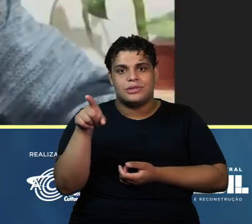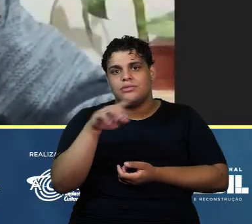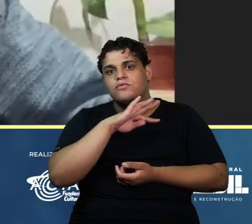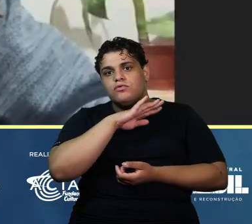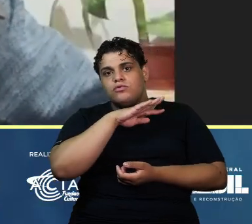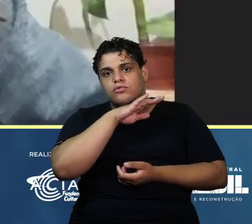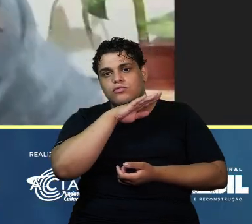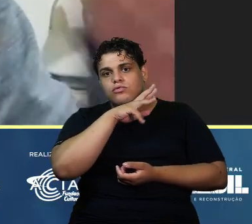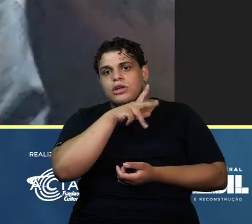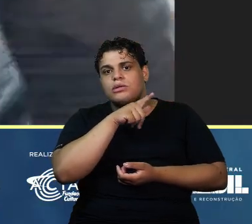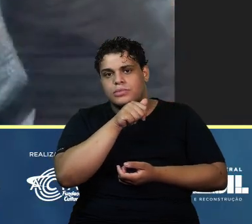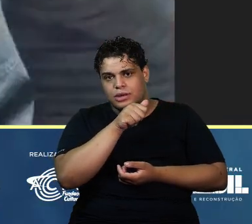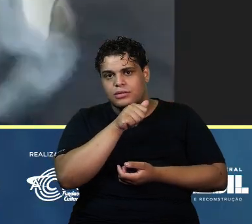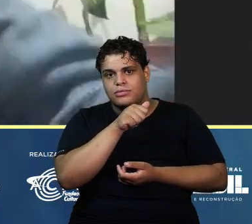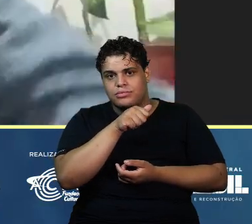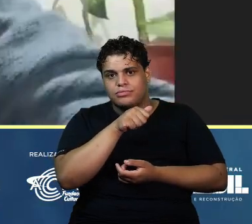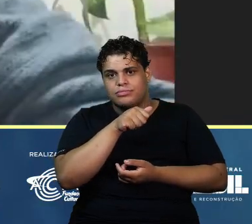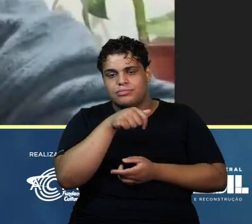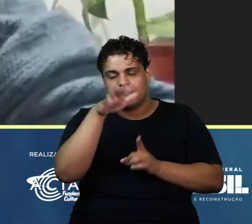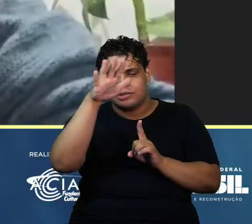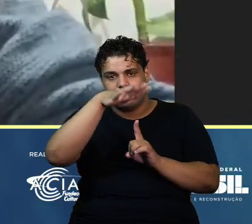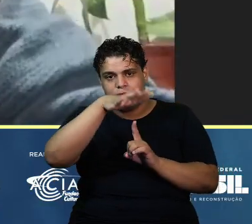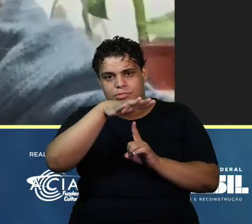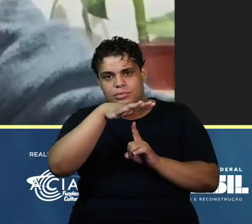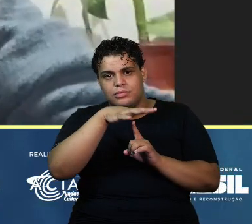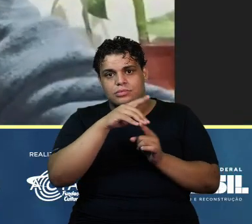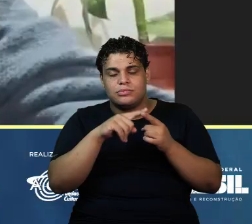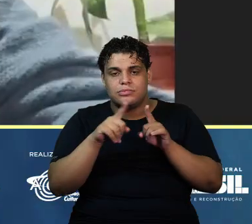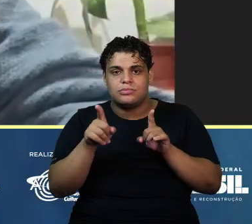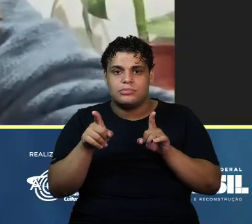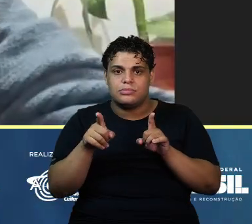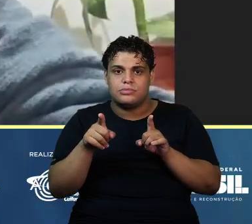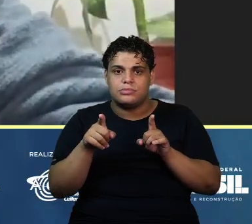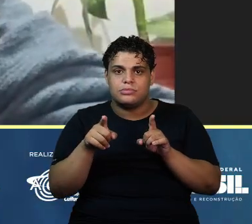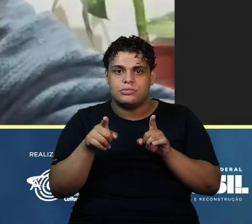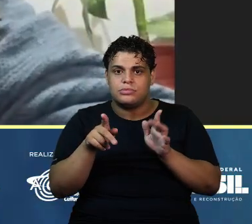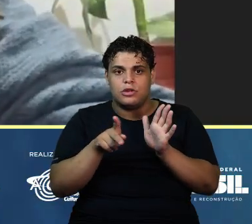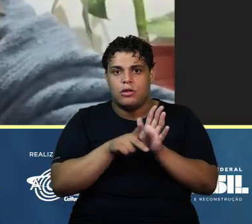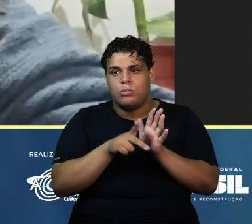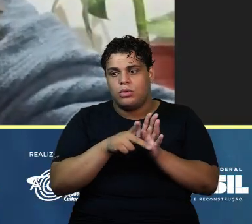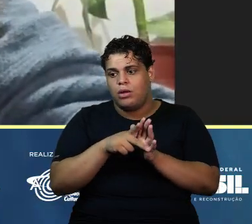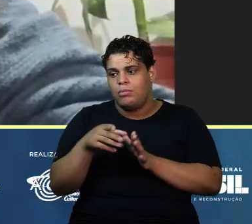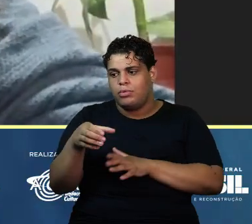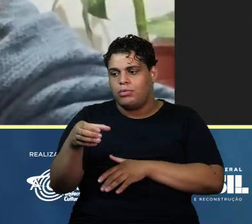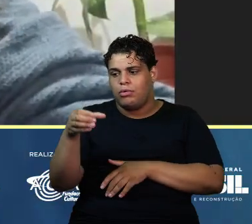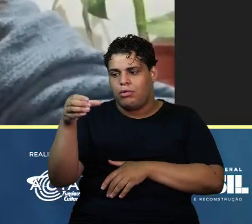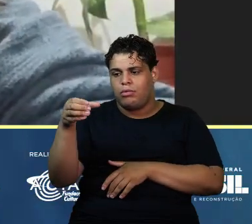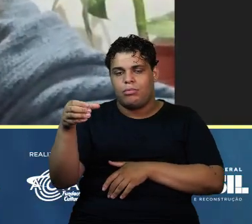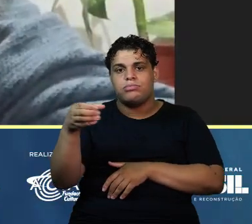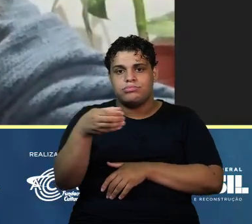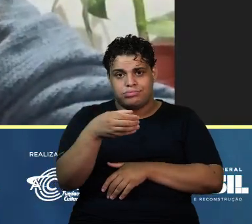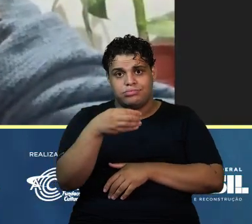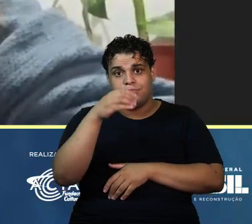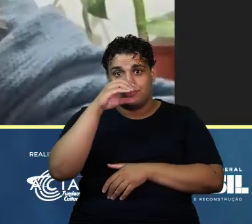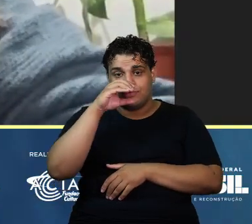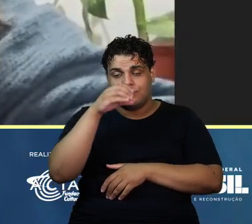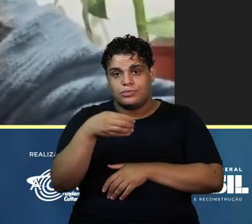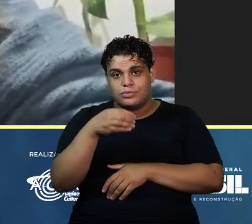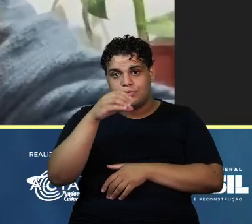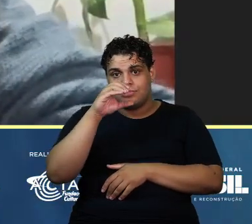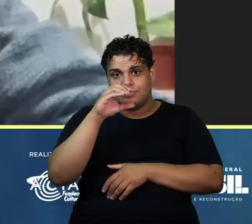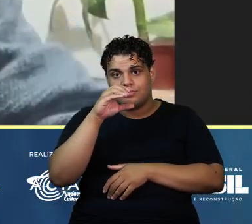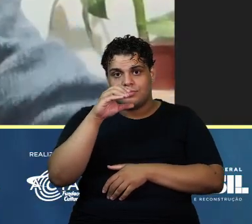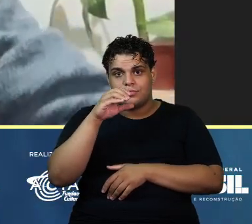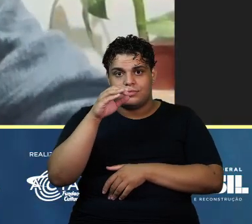animal, né? Que está sendo impactado. Mas assim, o próprio copo plástico, eu acho que é um exemplo muito prático, assim,